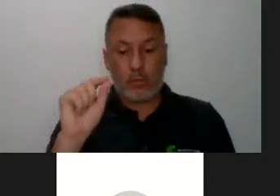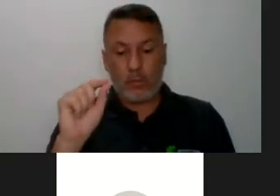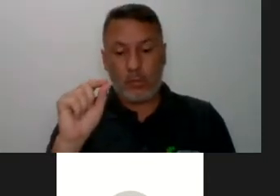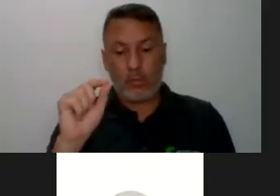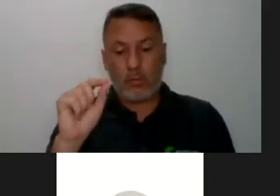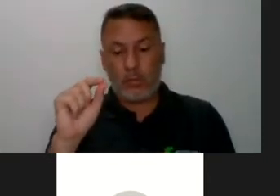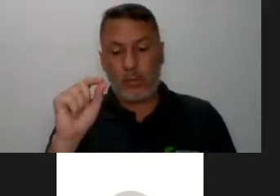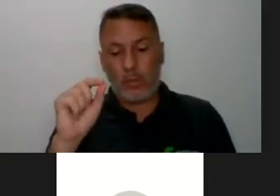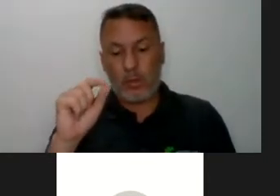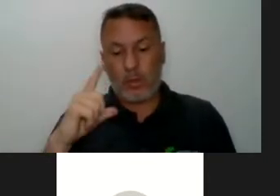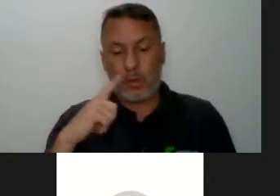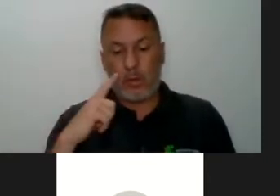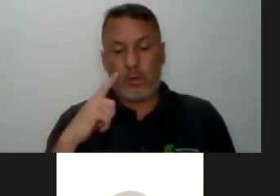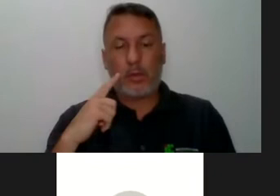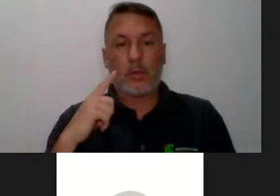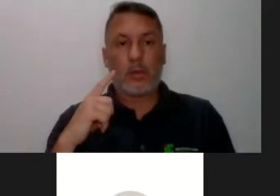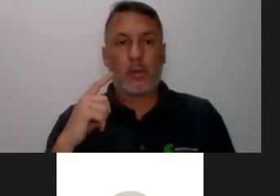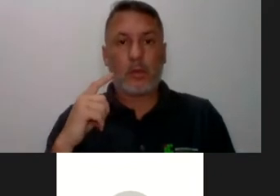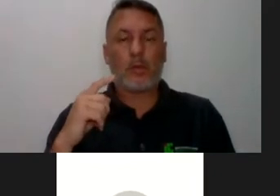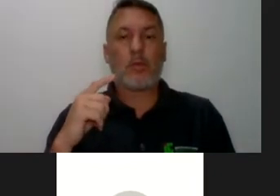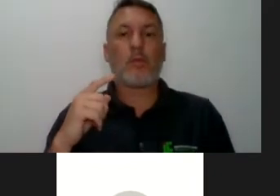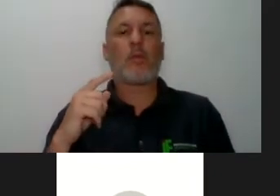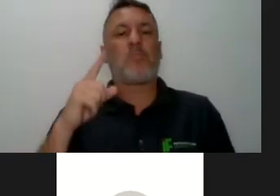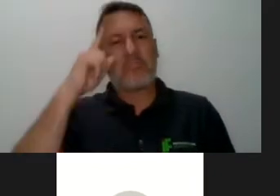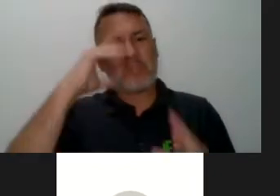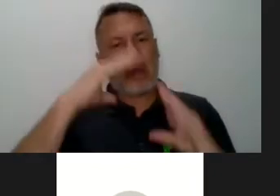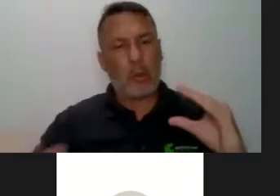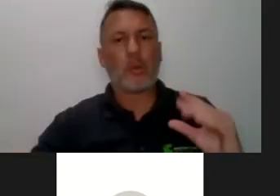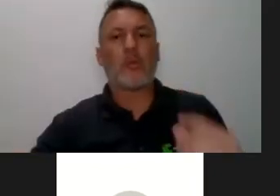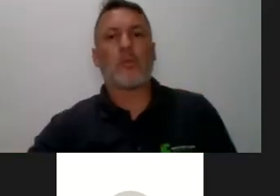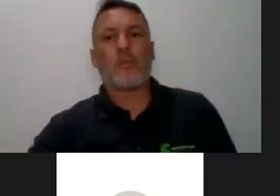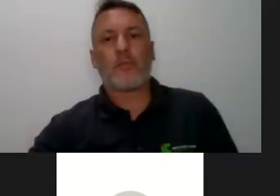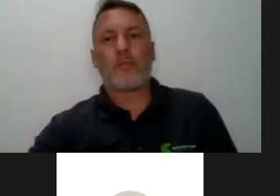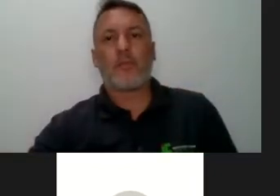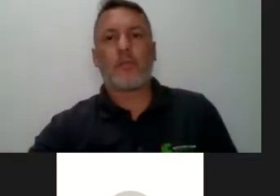totalmente cumprido. Né? Fique muito tranquilo, né? Porque você realmente cumpriu